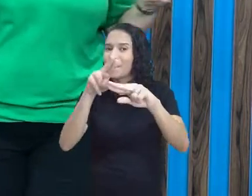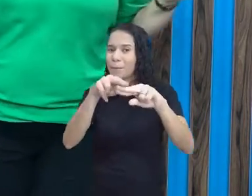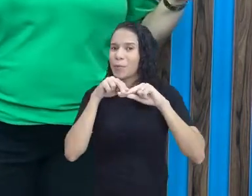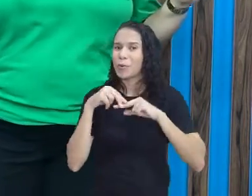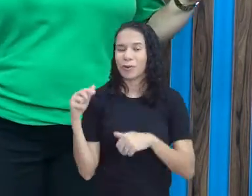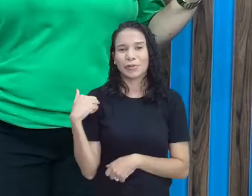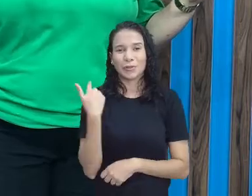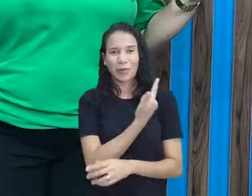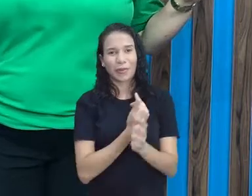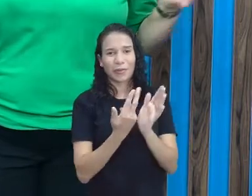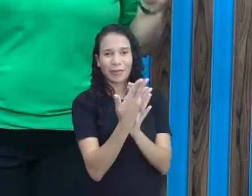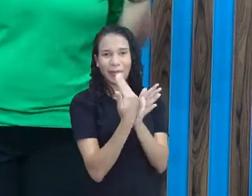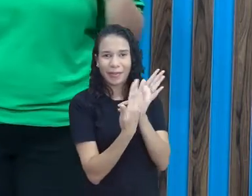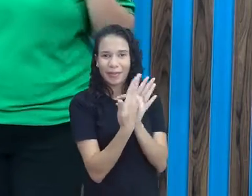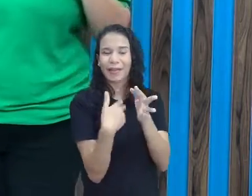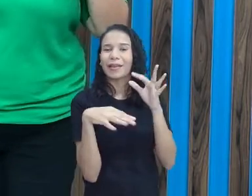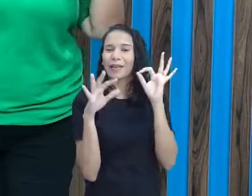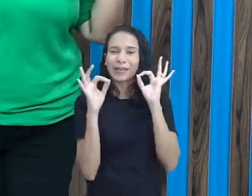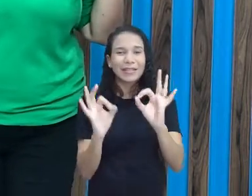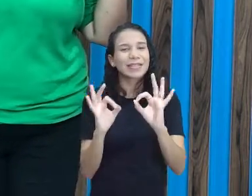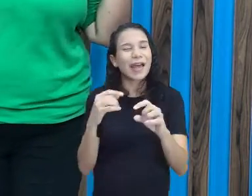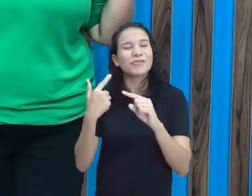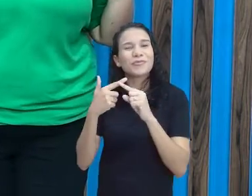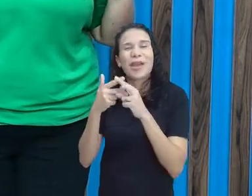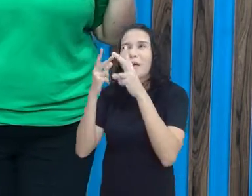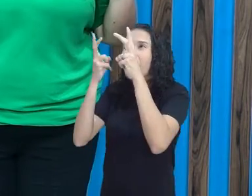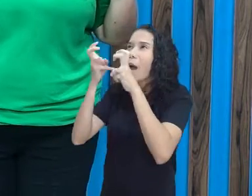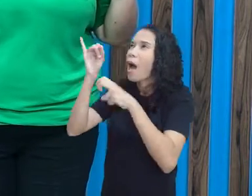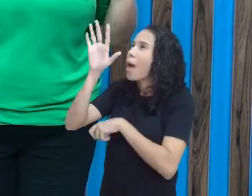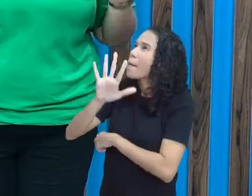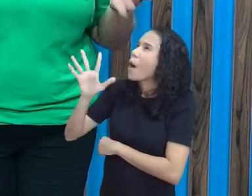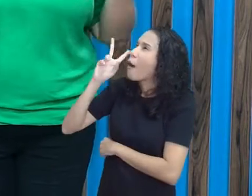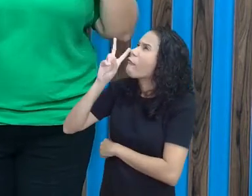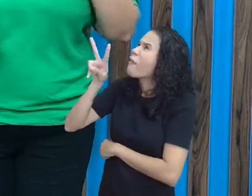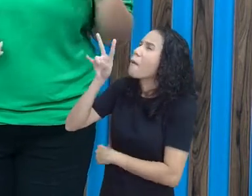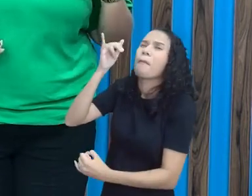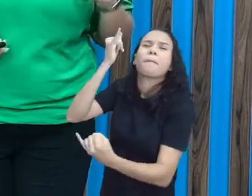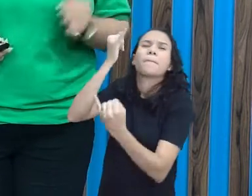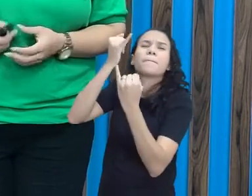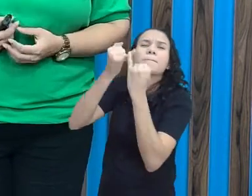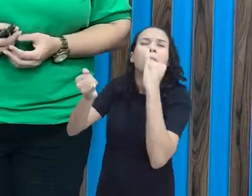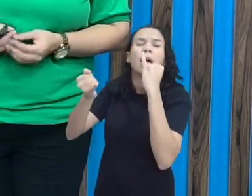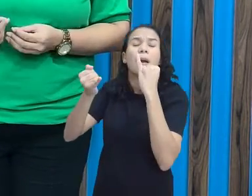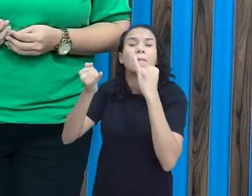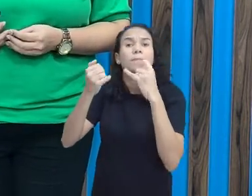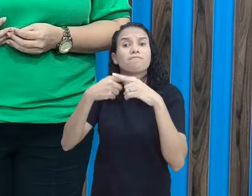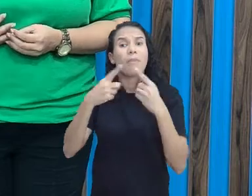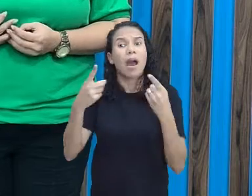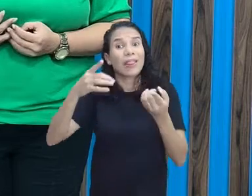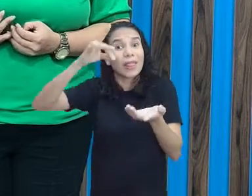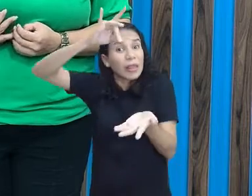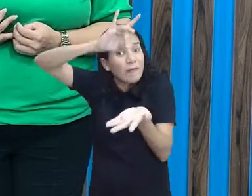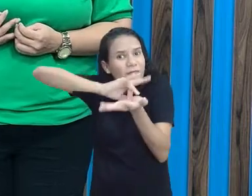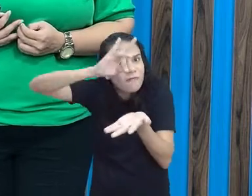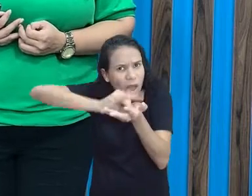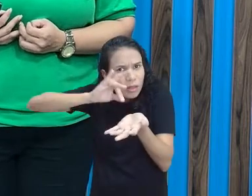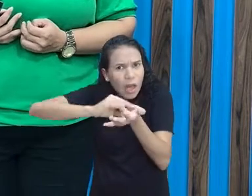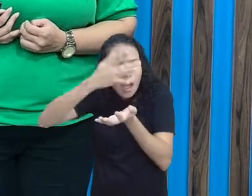que a gente desenha, tá, gente? Por conta da imagem que ela aparece pra gente. Porque, na verdade, as estrelas não são assim,